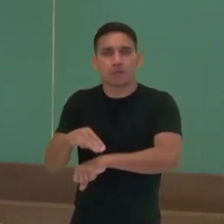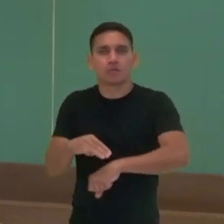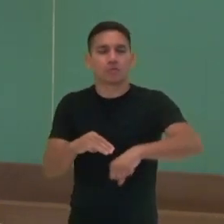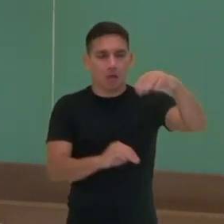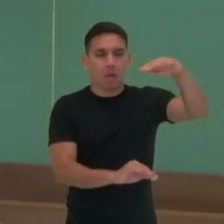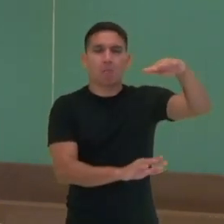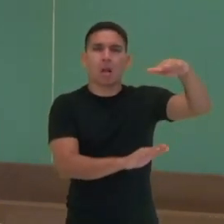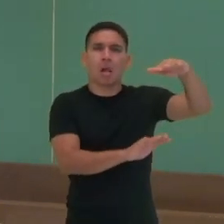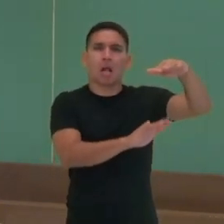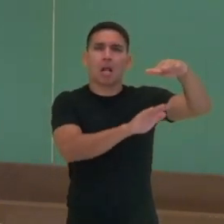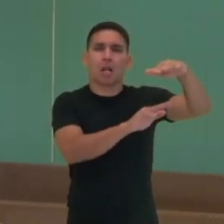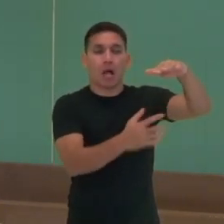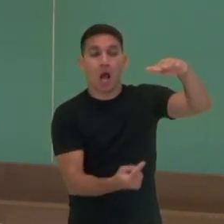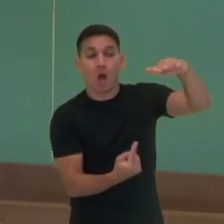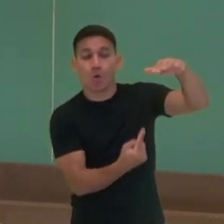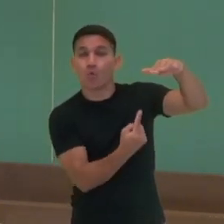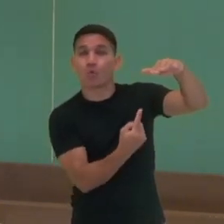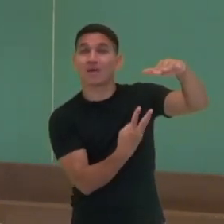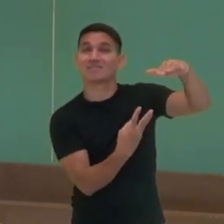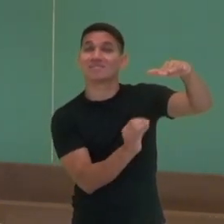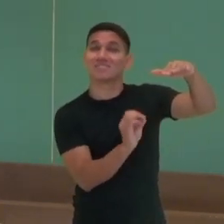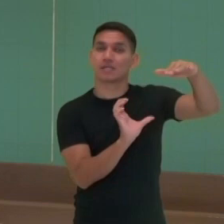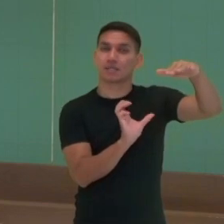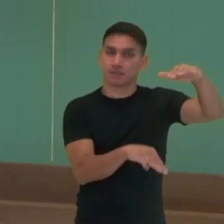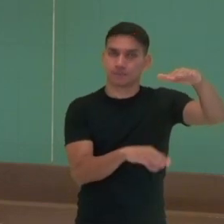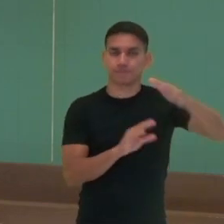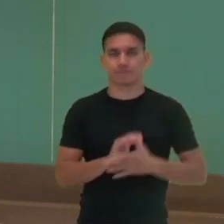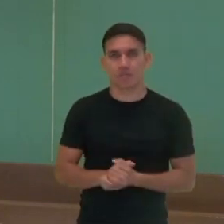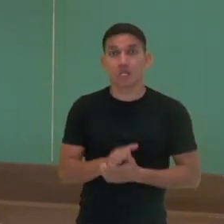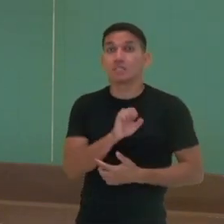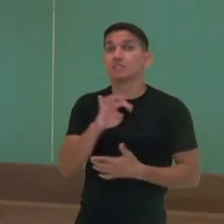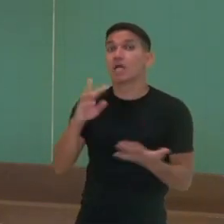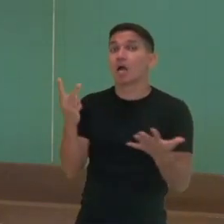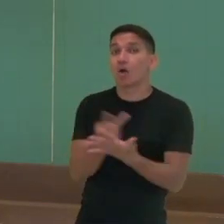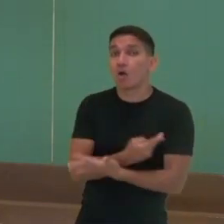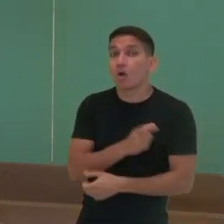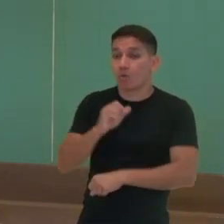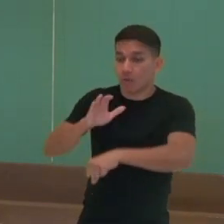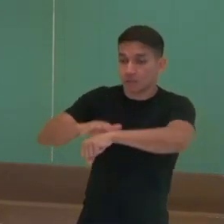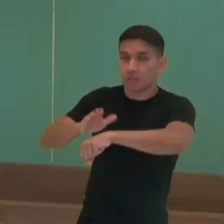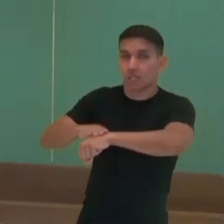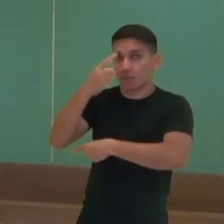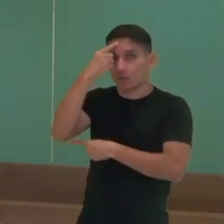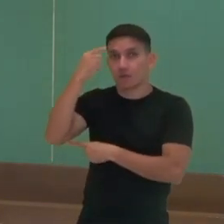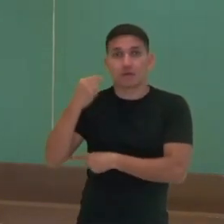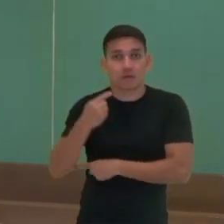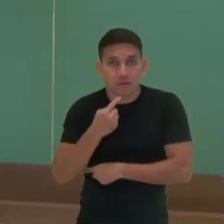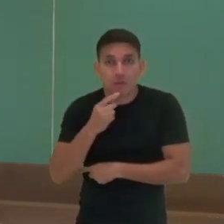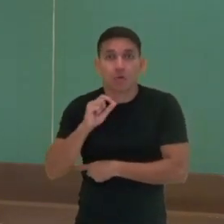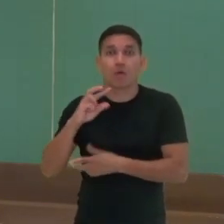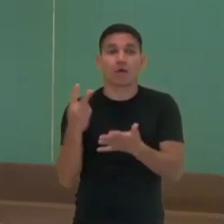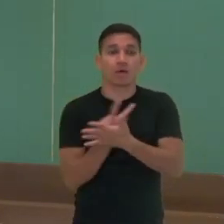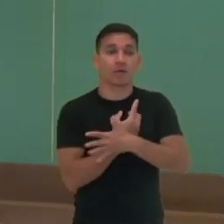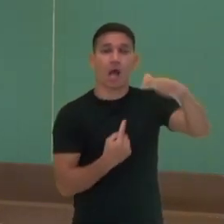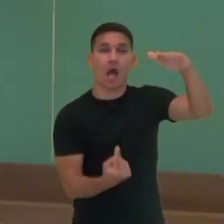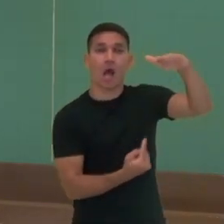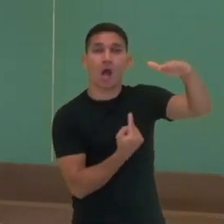30 centímetros. E se o tempo for 30 minutos, a altura passa a